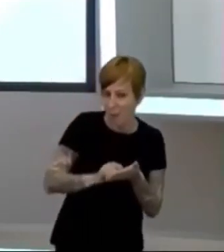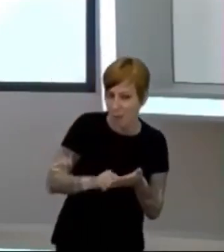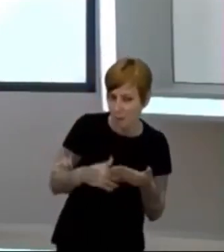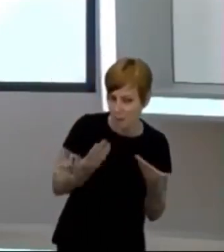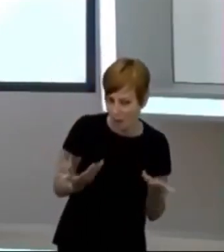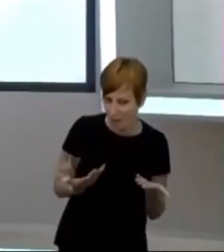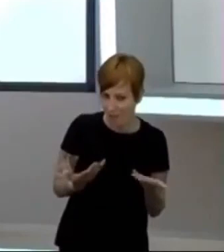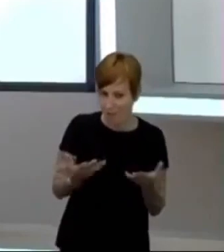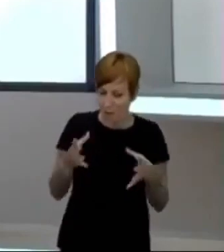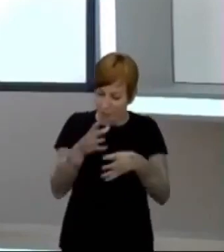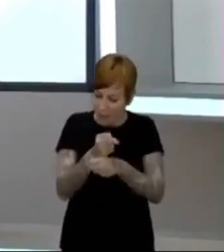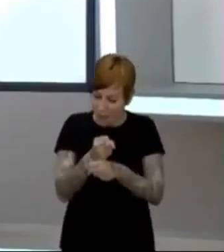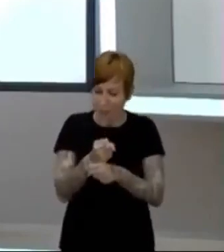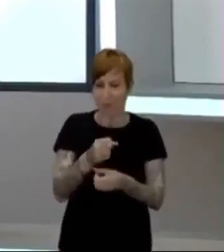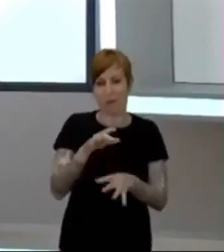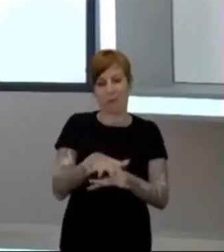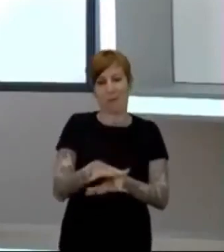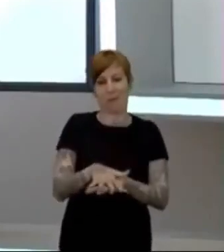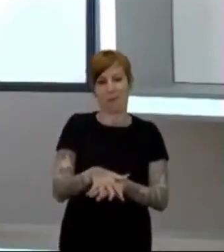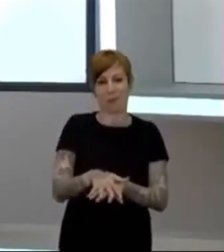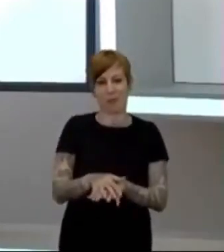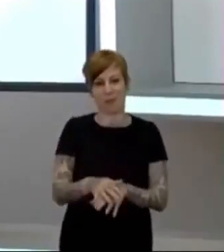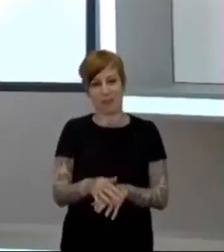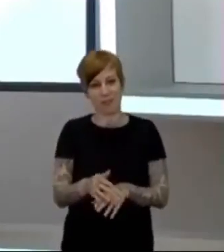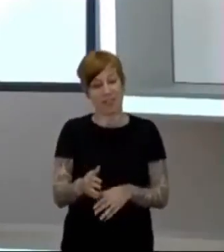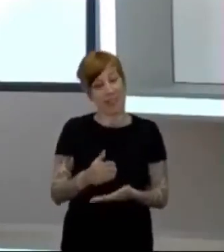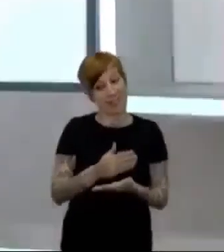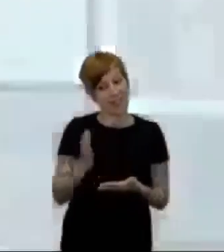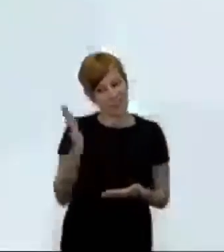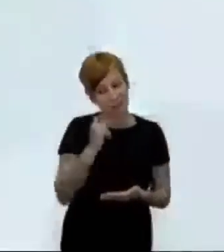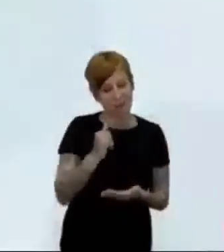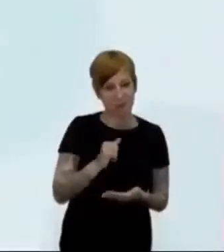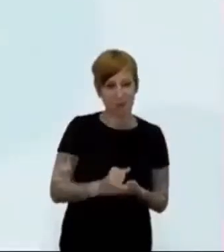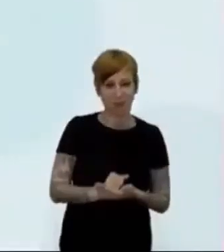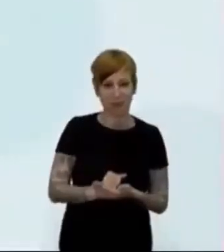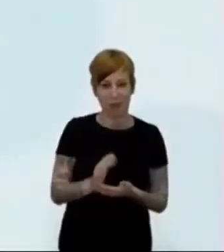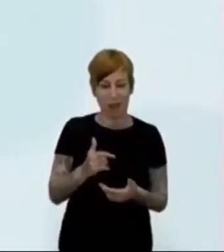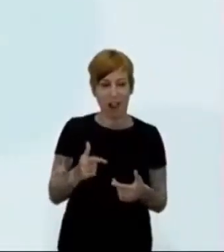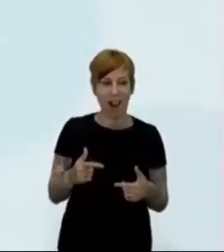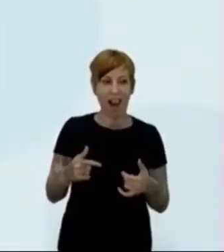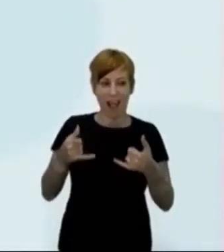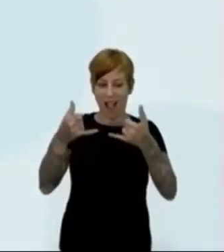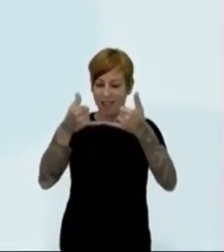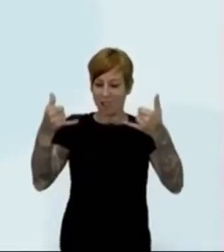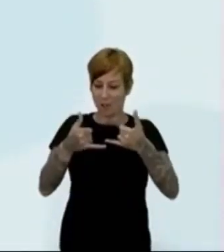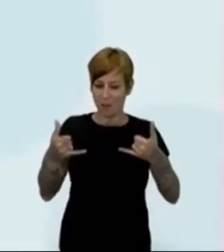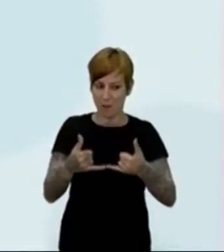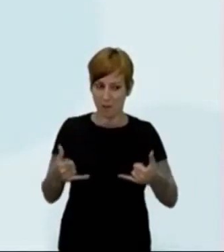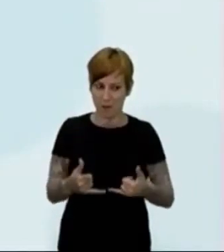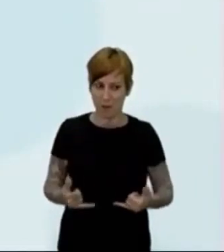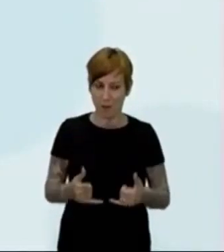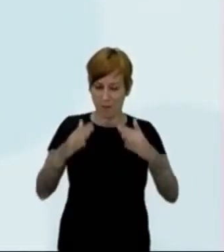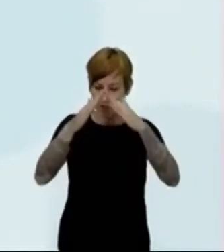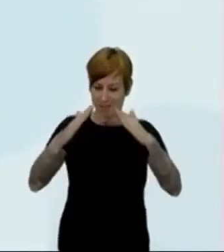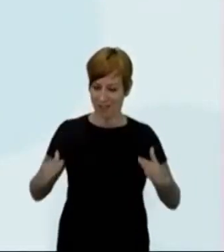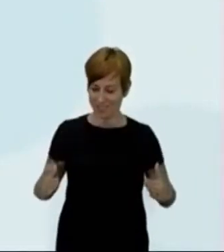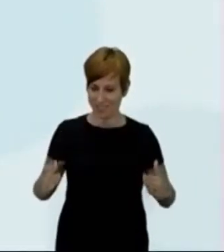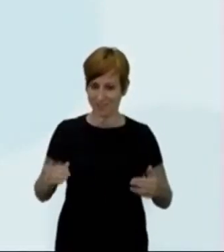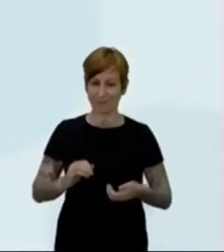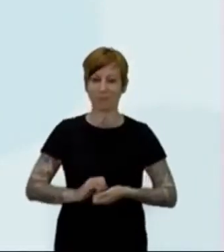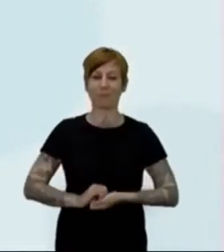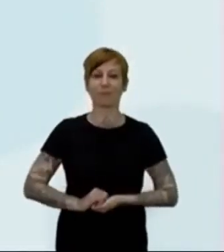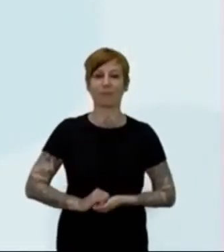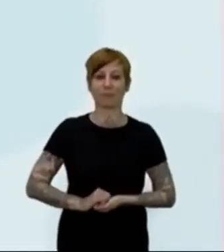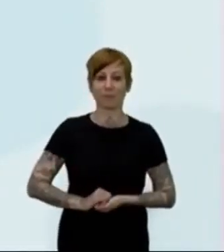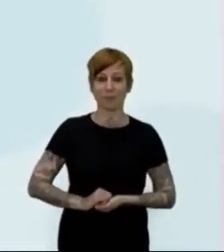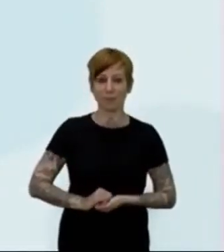fazer os cálculos, certo? Preparados? Vamos começar então? Vamos lá, Teorema de Tales. Então, o Teorema de Tales, o que ele se trata, né? A